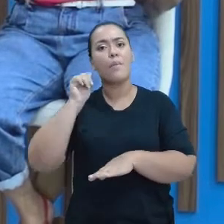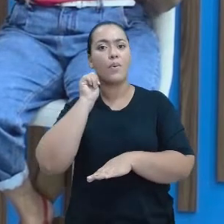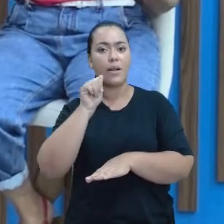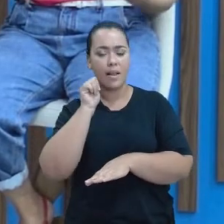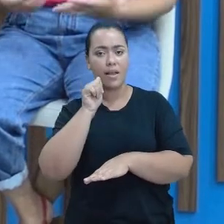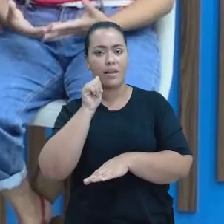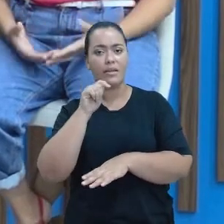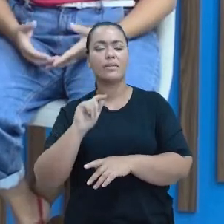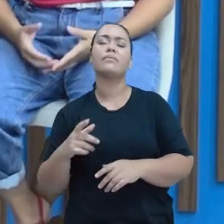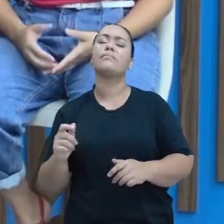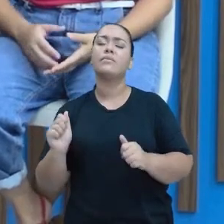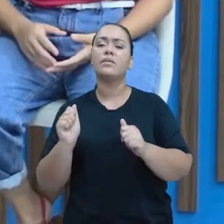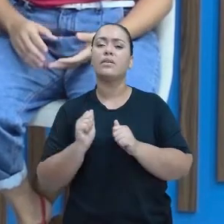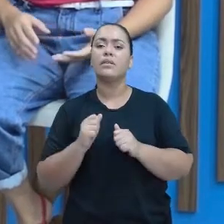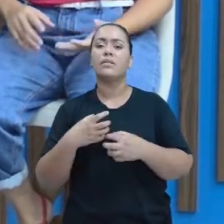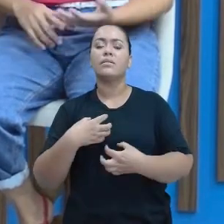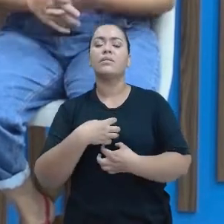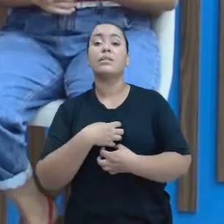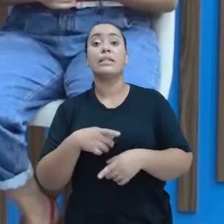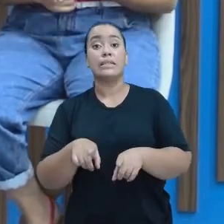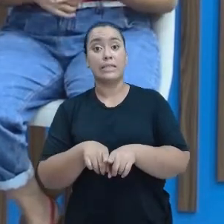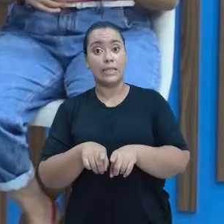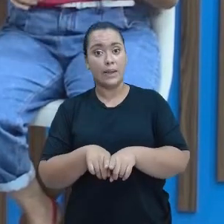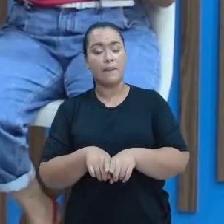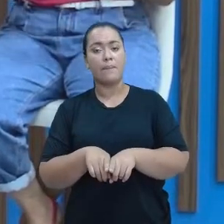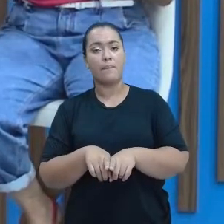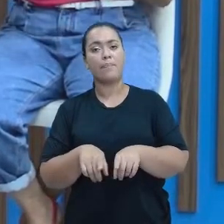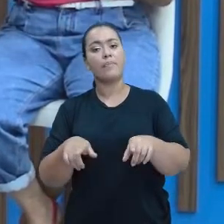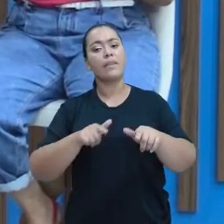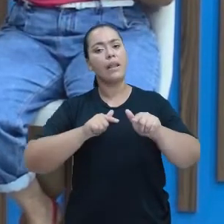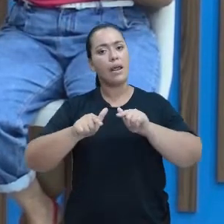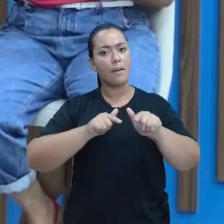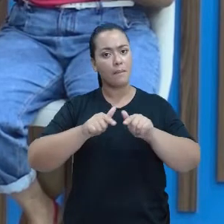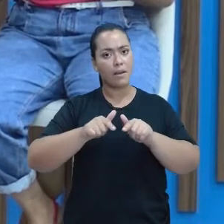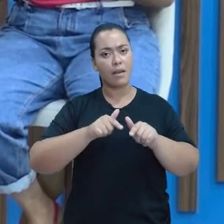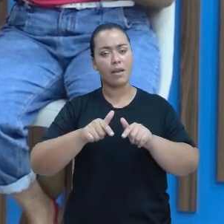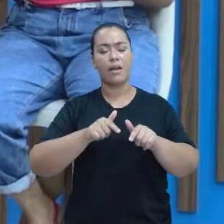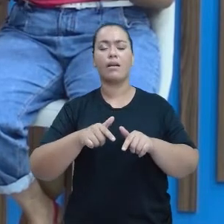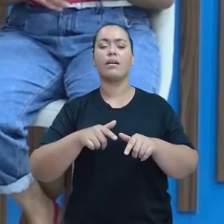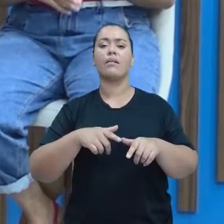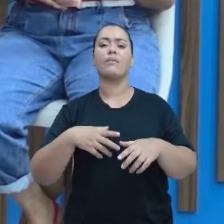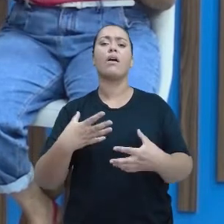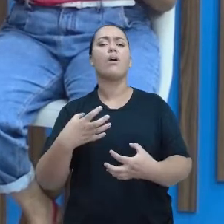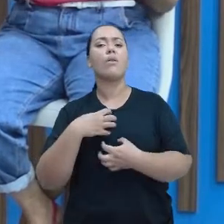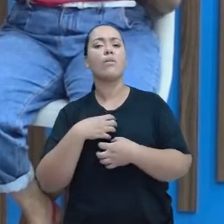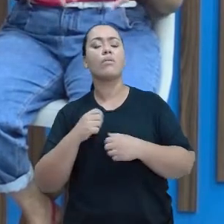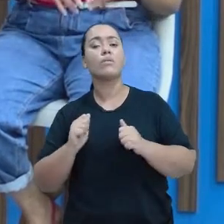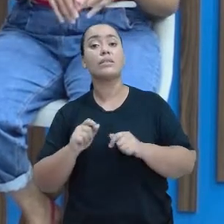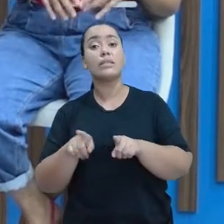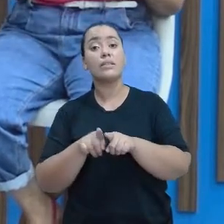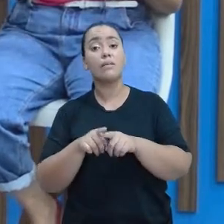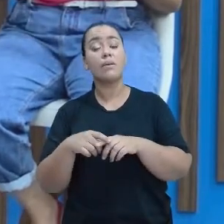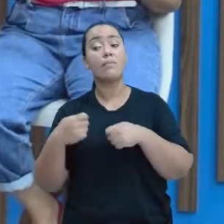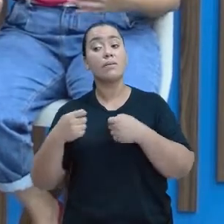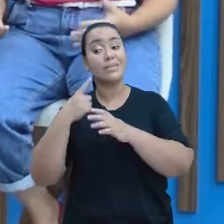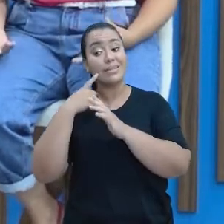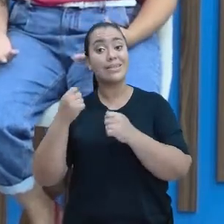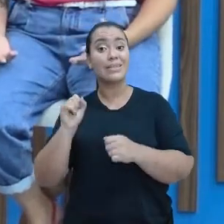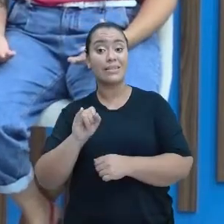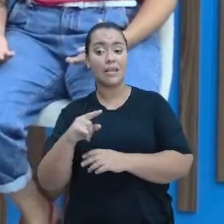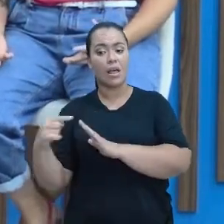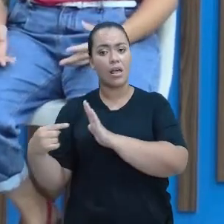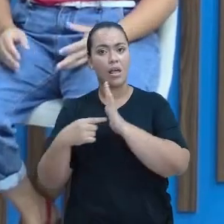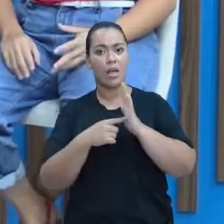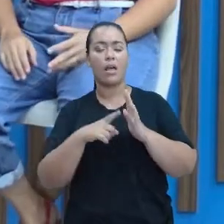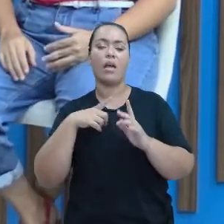a gente se sente mais confortável, tanto para trabalhar de forma mais confortável, quanto para denunciar casos de assédio que a gente